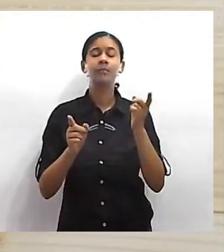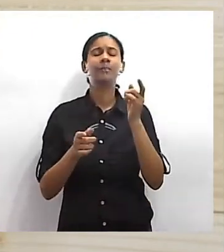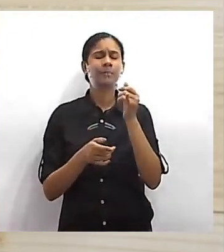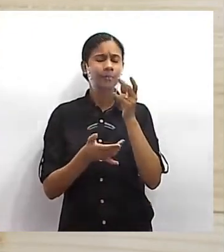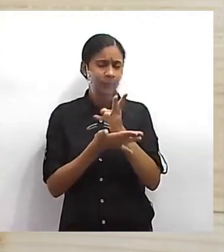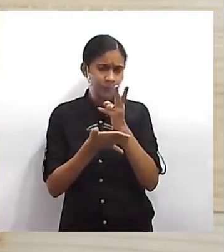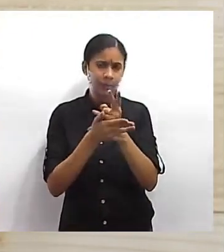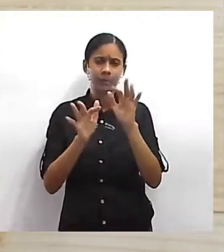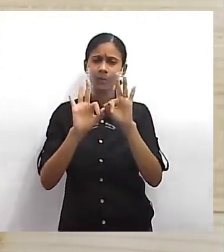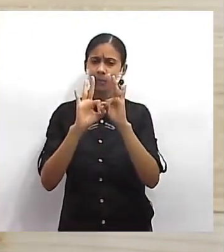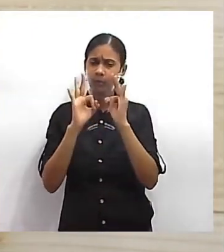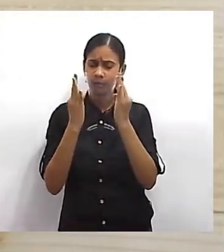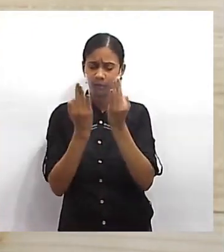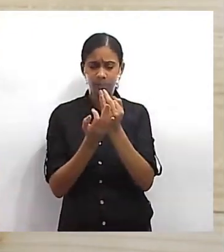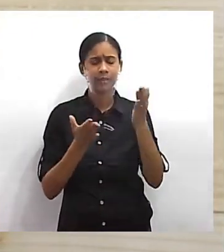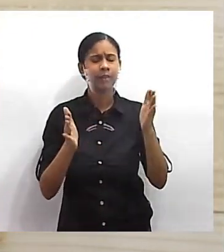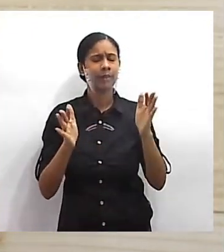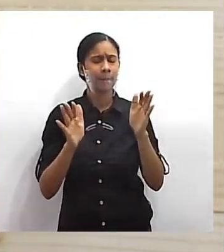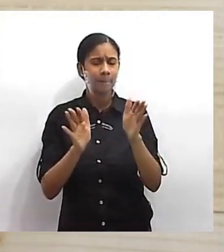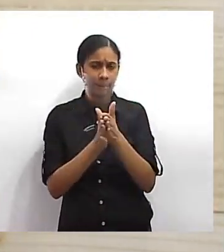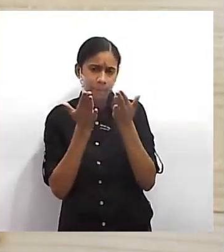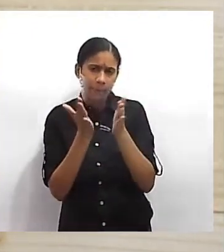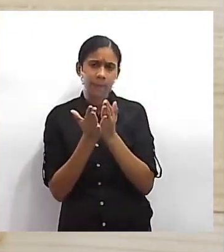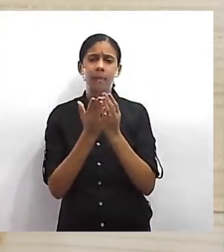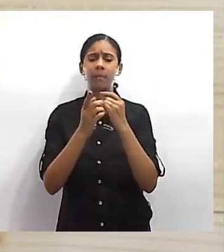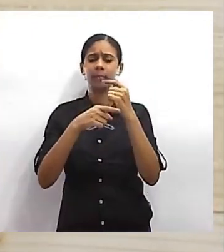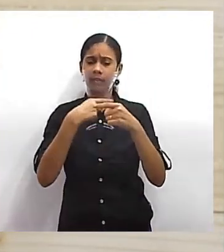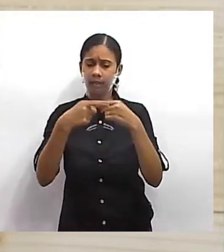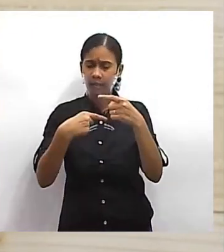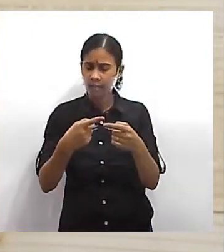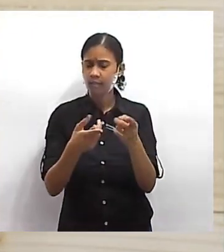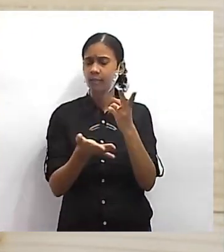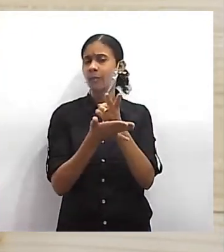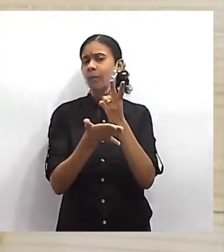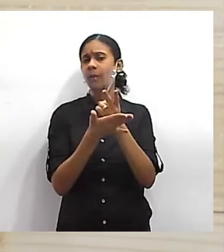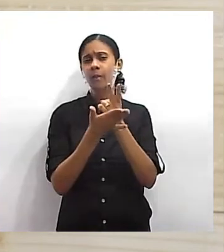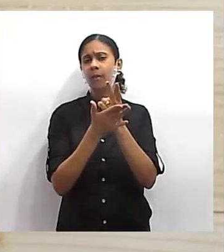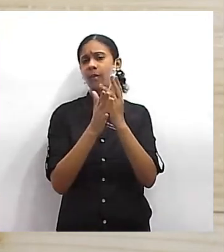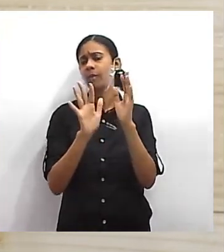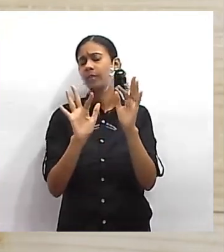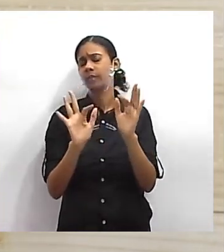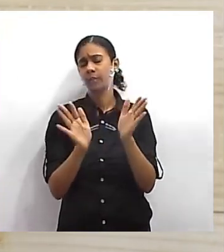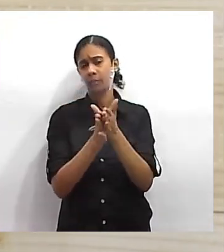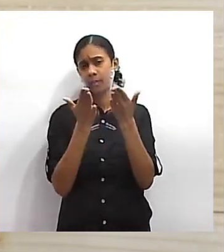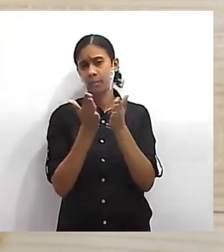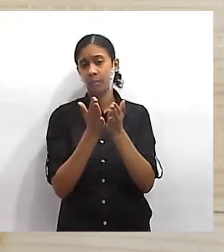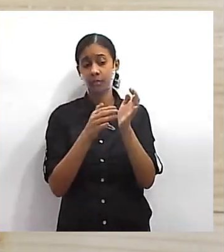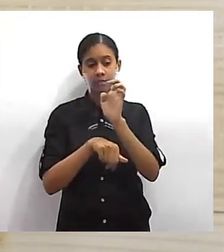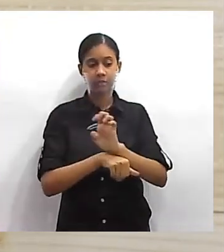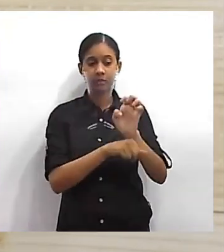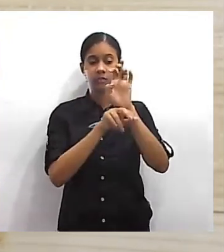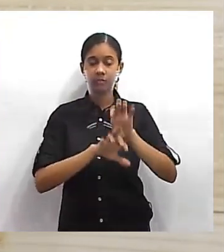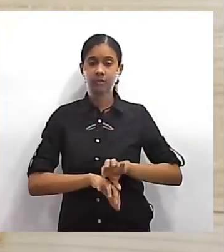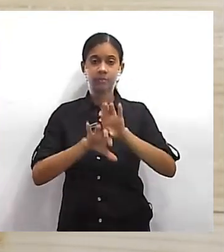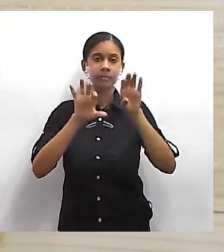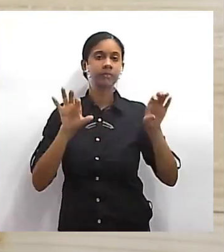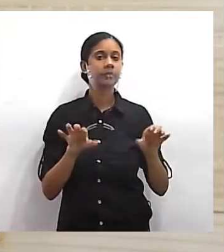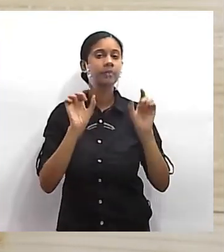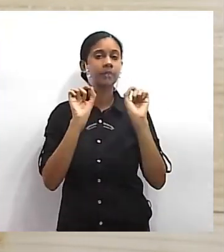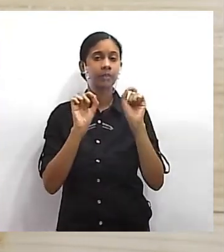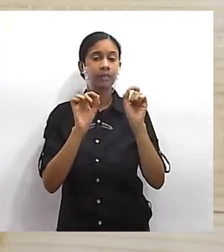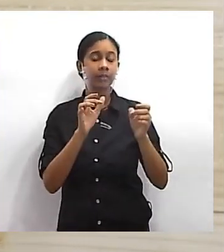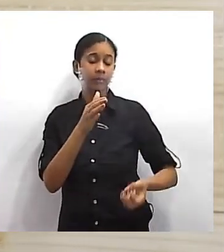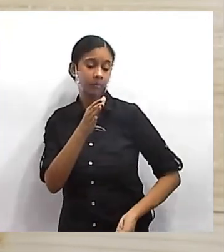e é algo que tem que ser quebrado. O Estado ele serve para isso. O Estado, quando foi